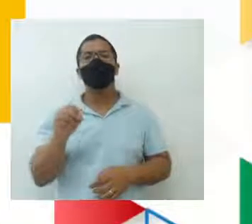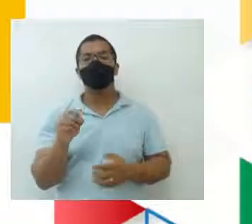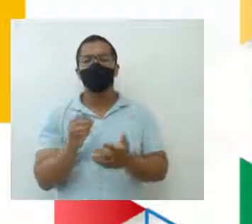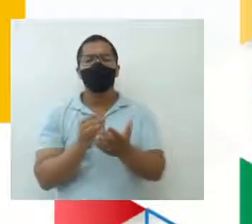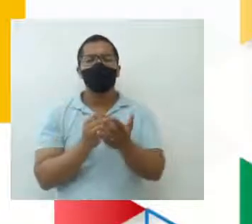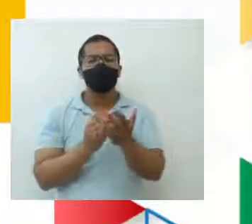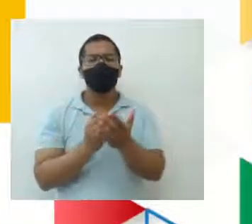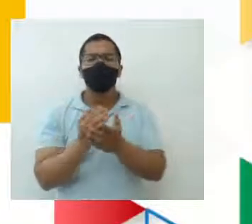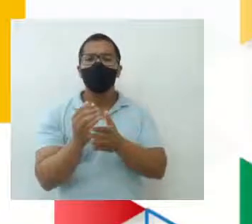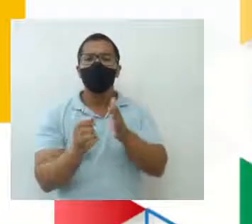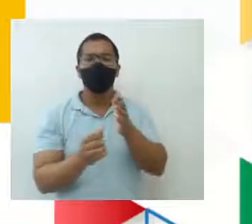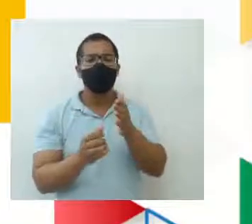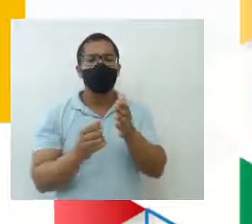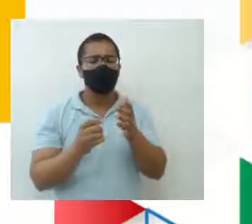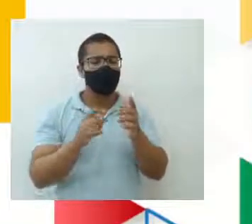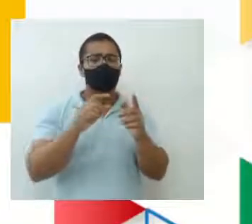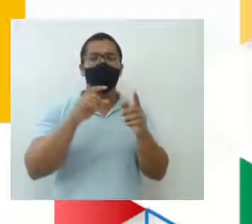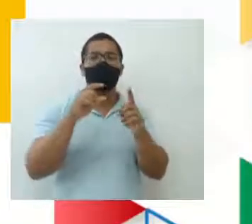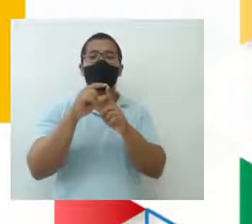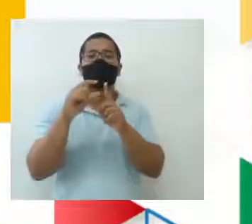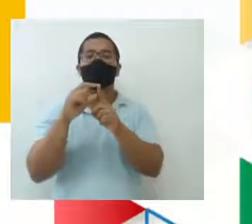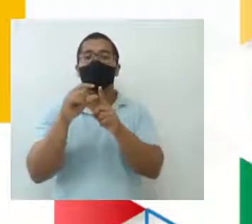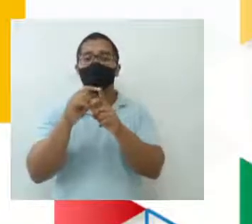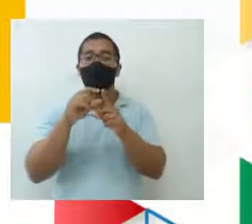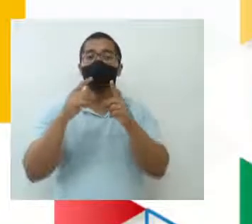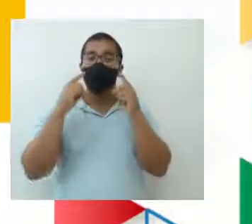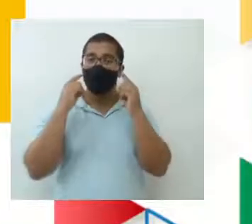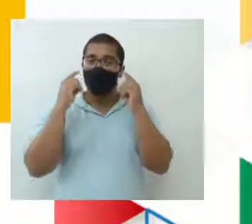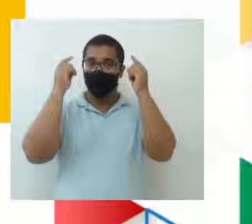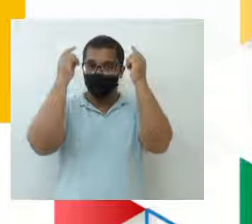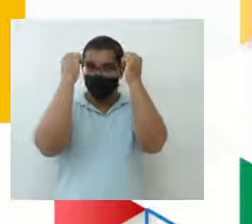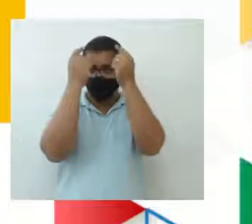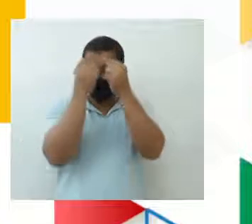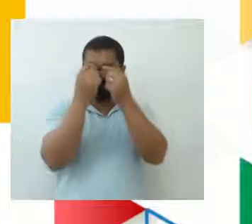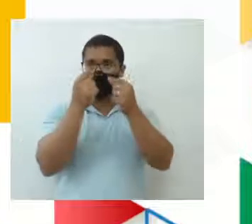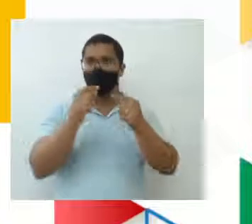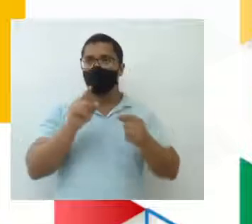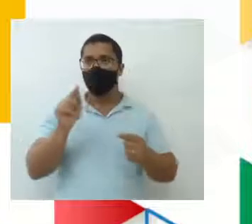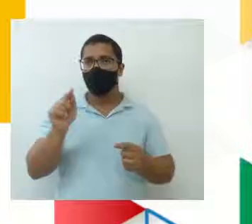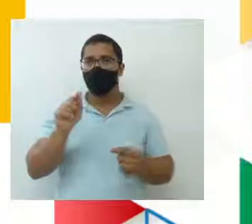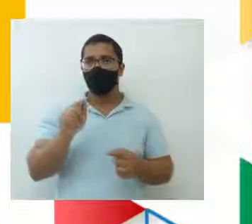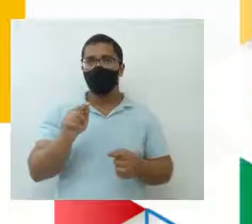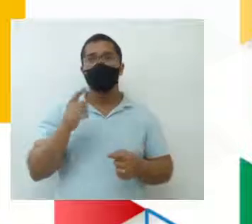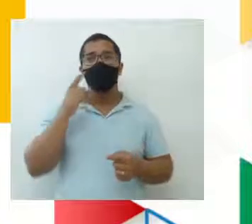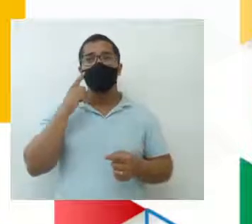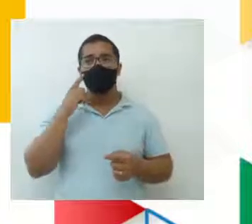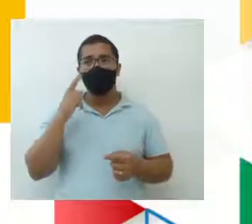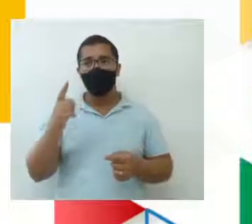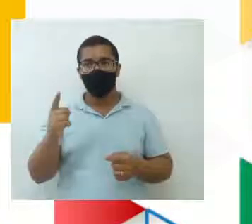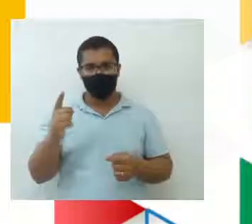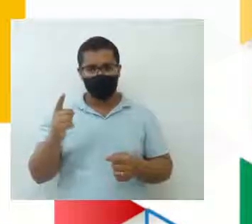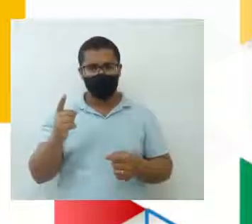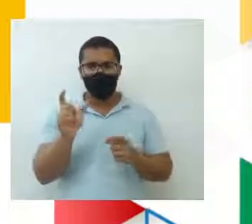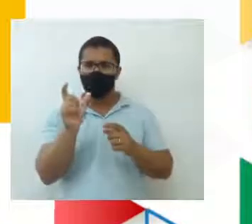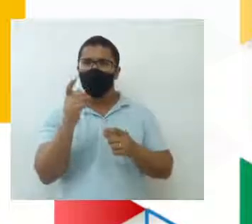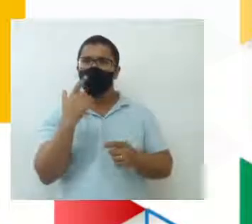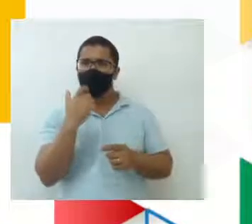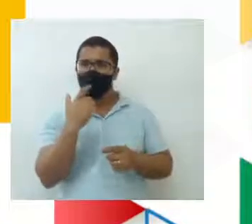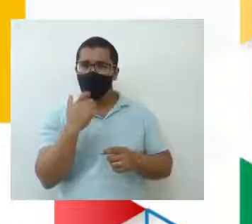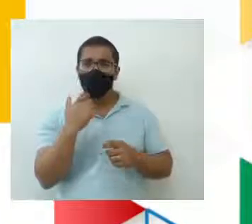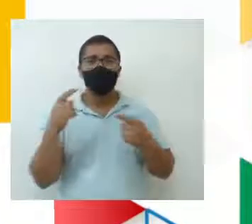palavra grega phenomenon, que significa aquilo que aparece, aquilo que é